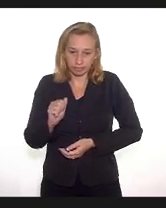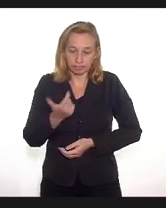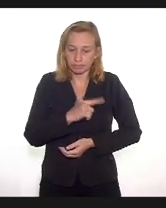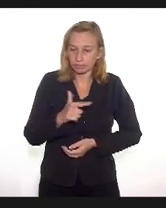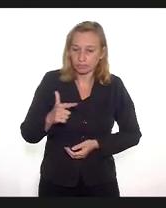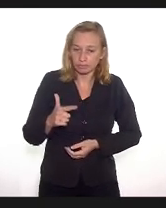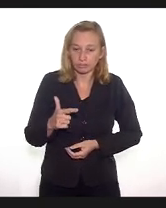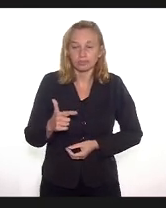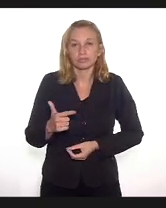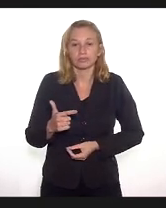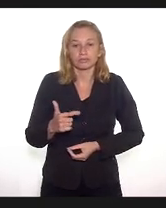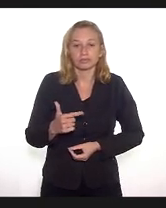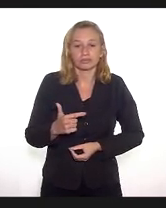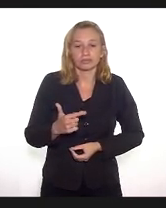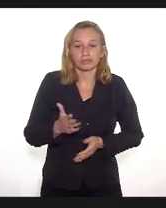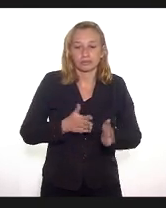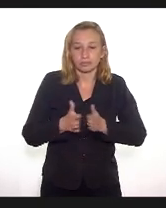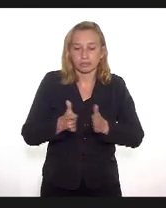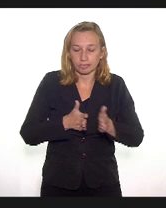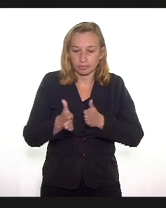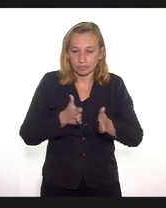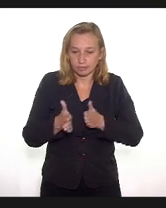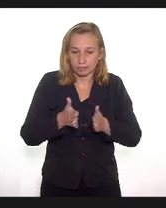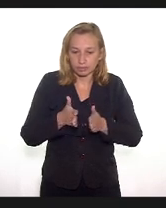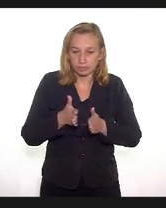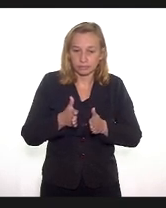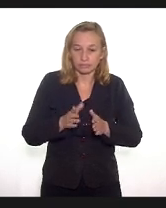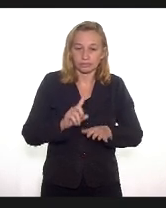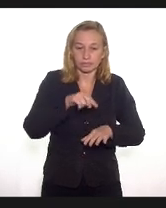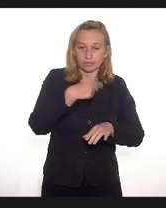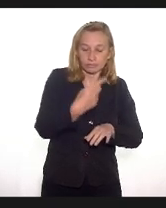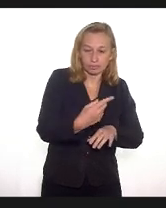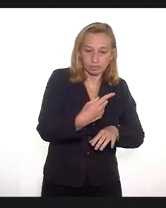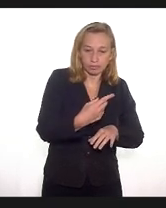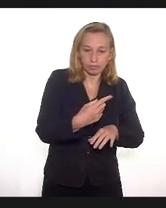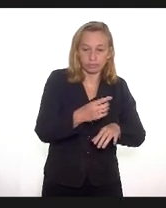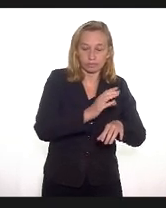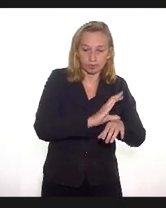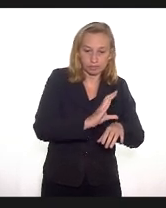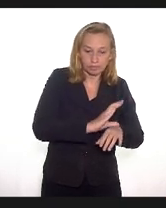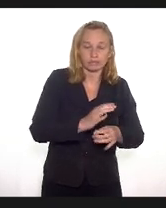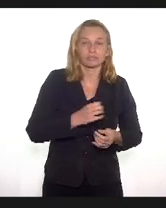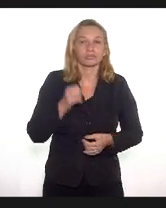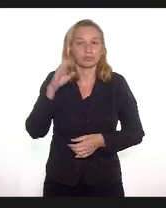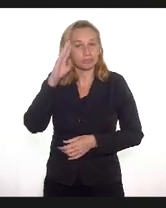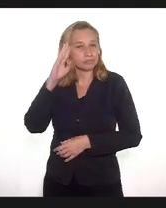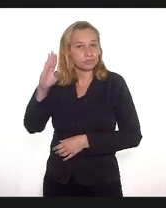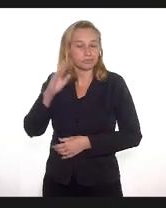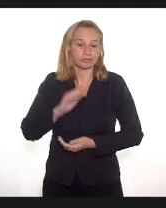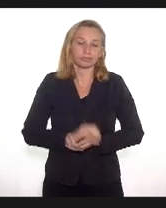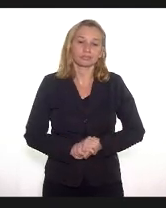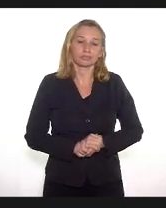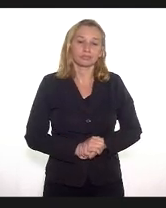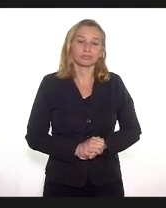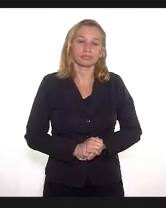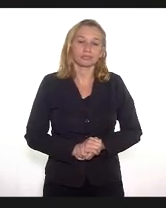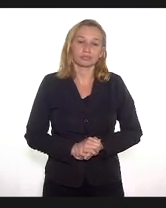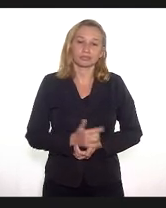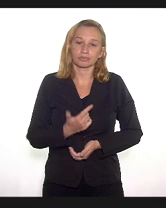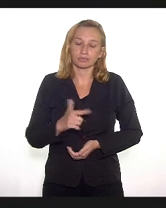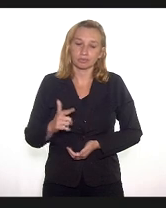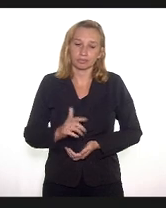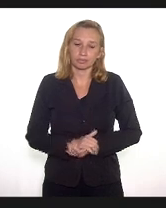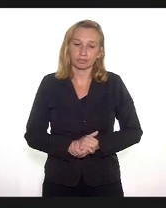condição, muitas vezes, de acessar outras modalidades educativas, é fundamental que nós não